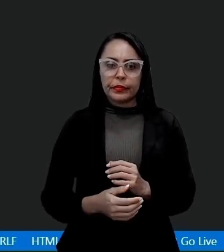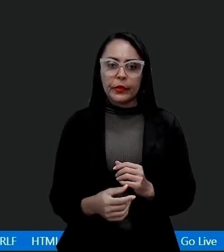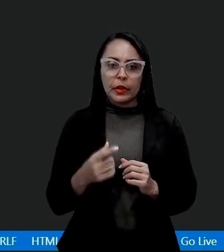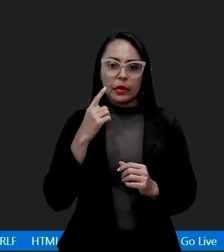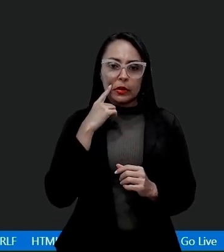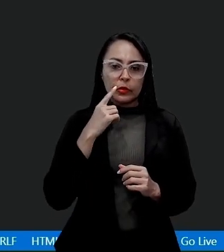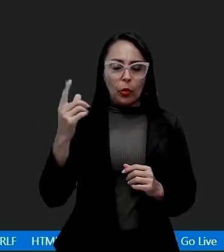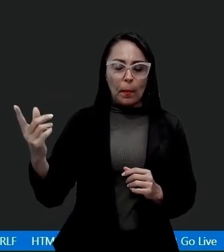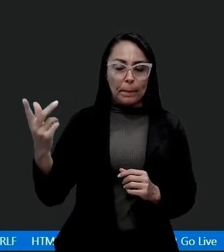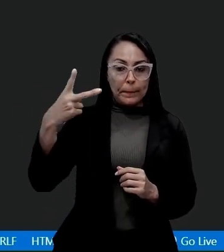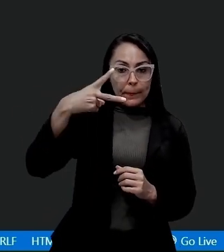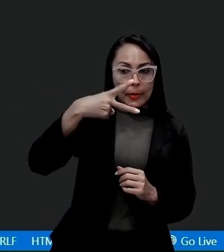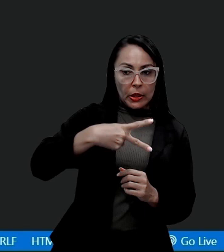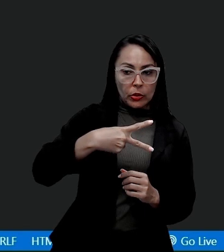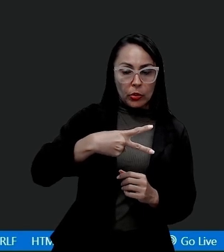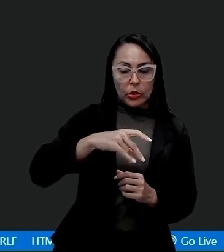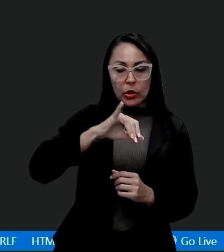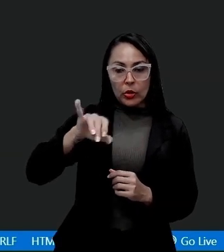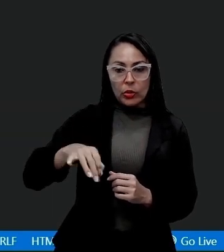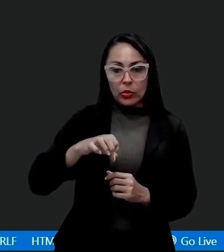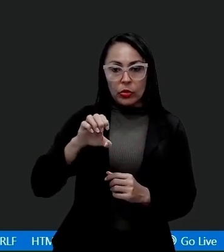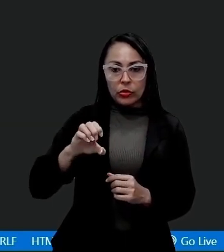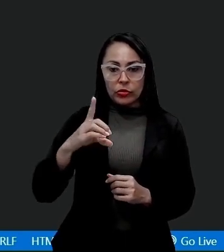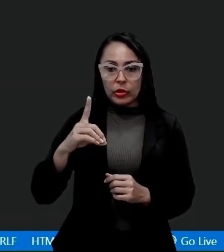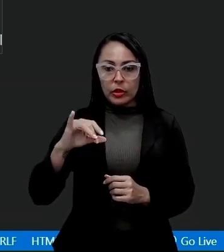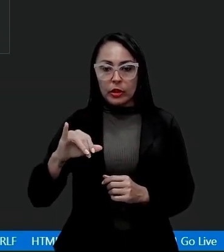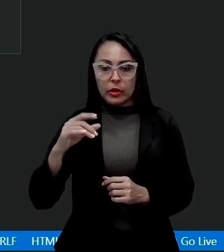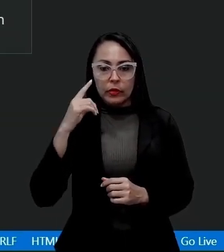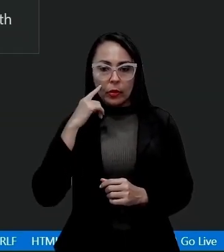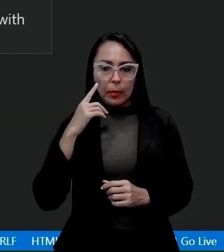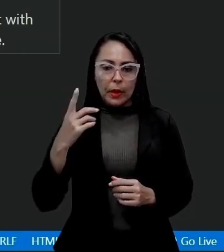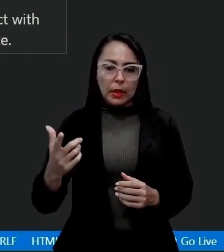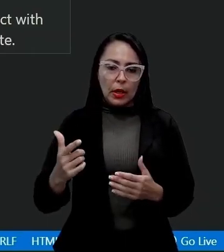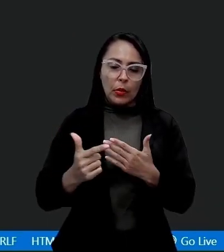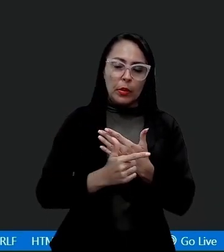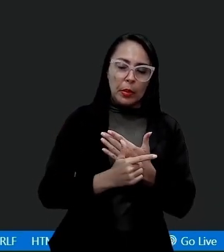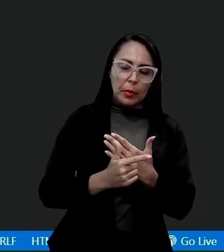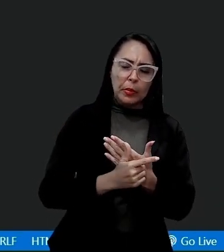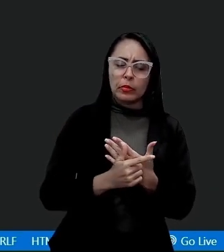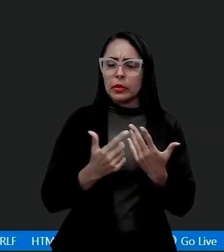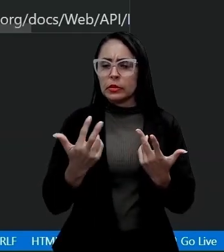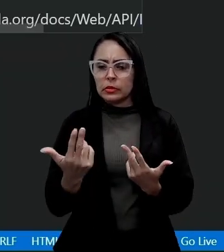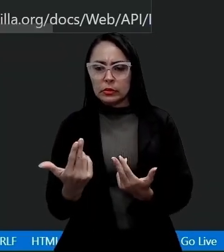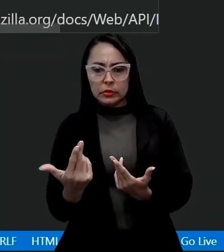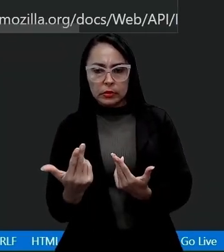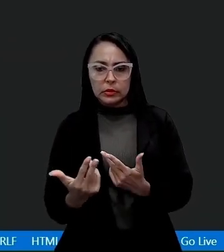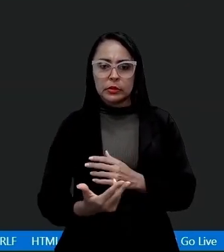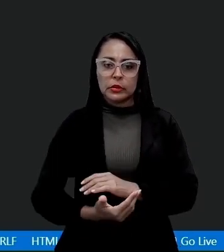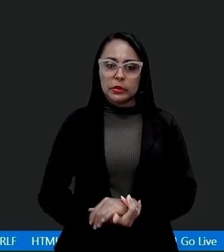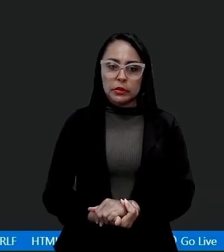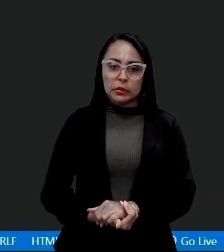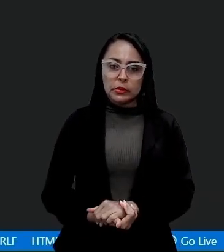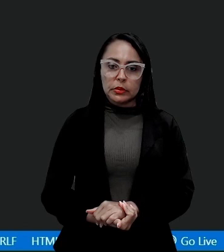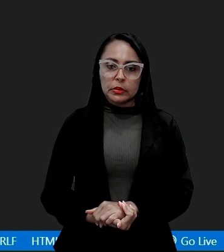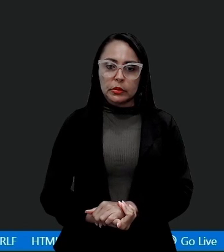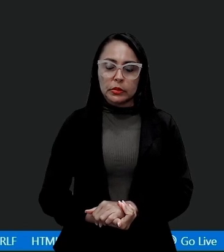que o Jedi, então eu vou pegar aqui o mesmo elemento Elements